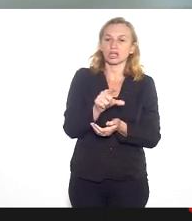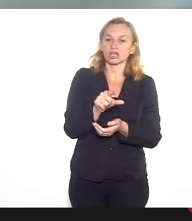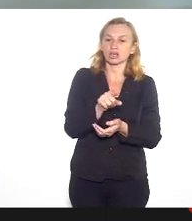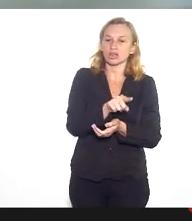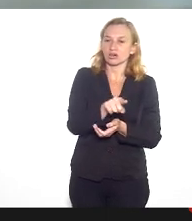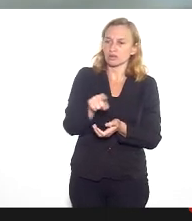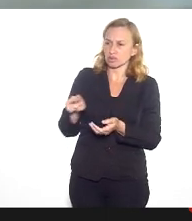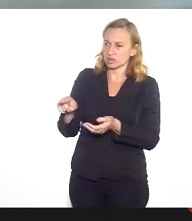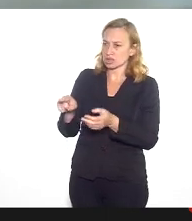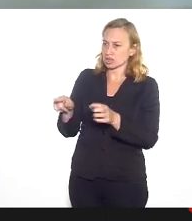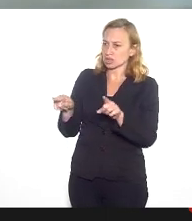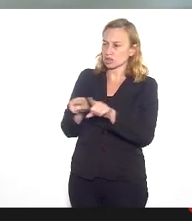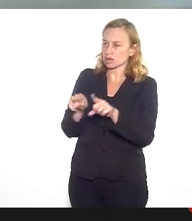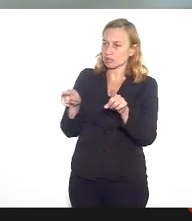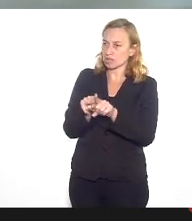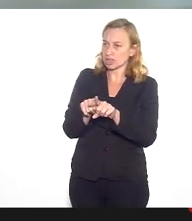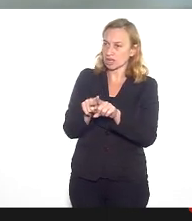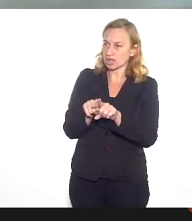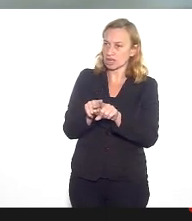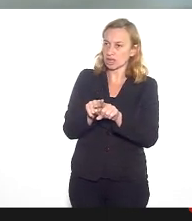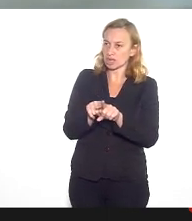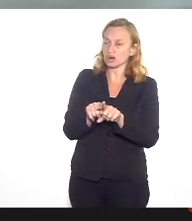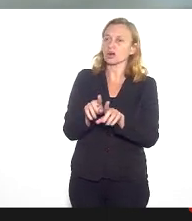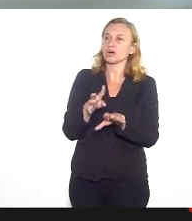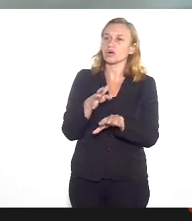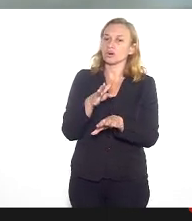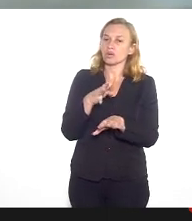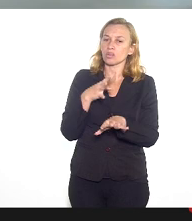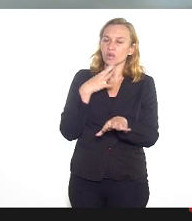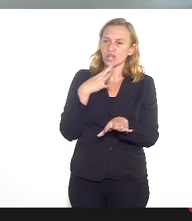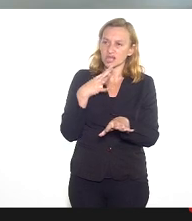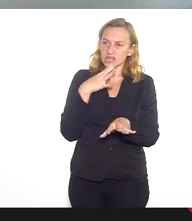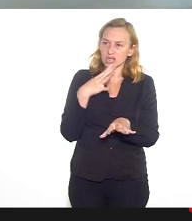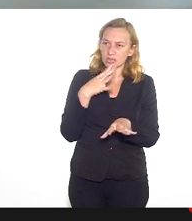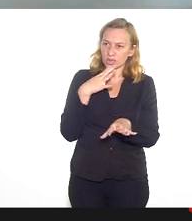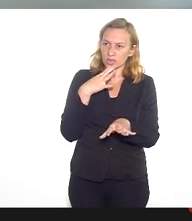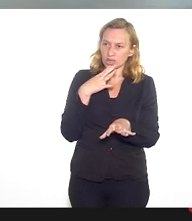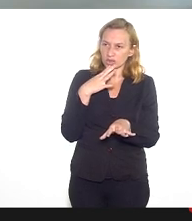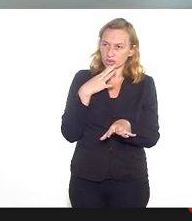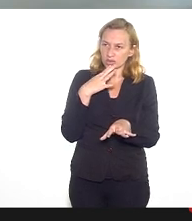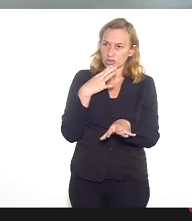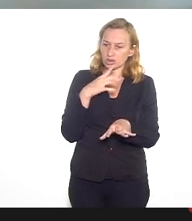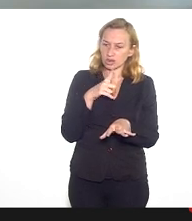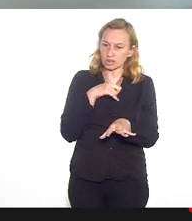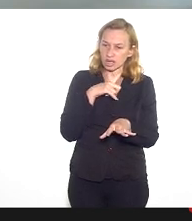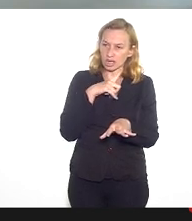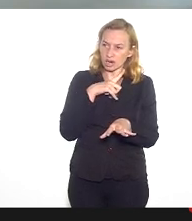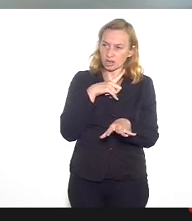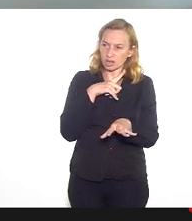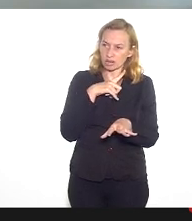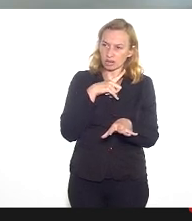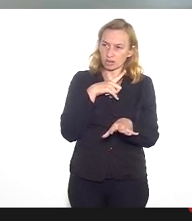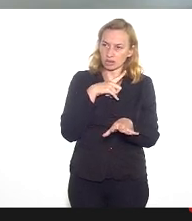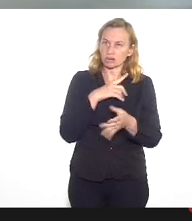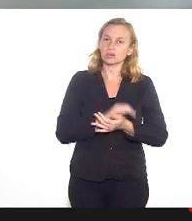estou perguntando especificamente aos, doutor, aos senhores Flávio Couto, Rodrigues e Mauro Coutinho. Por favor, doutor